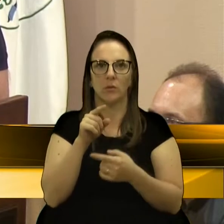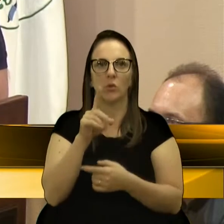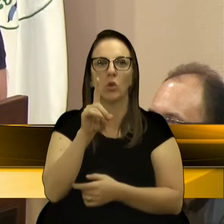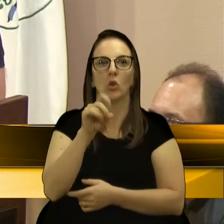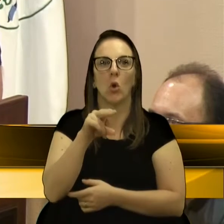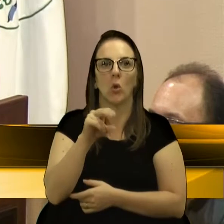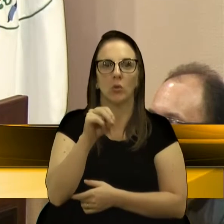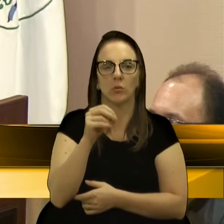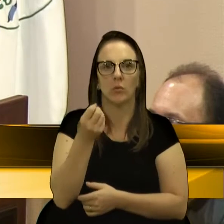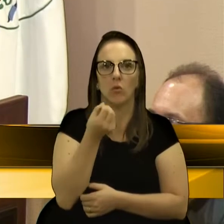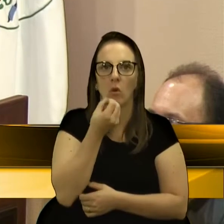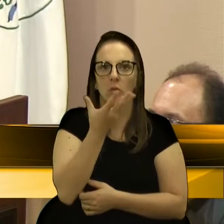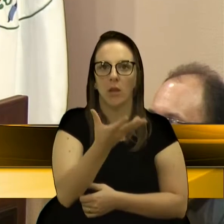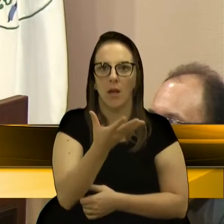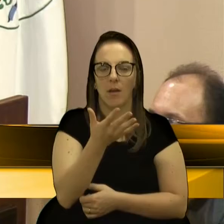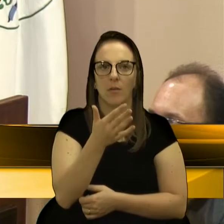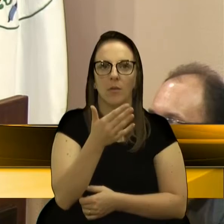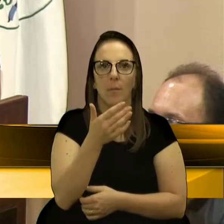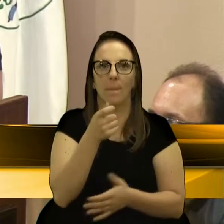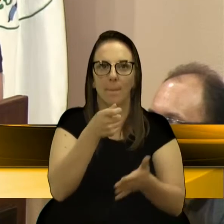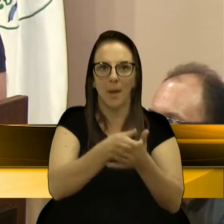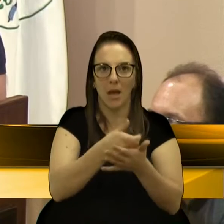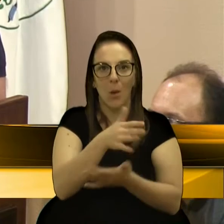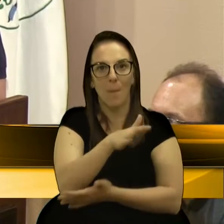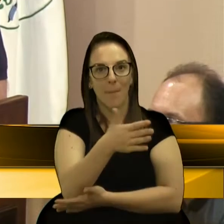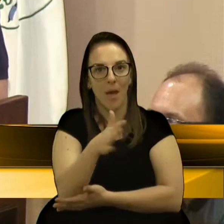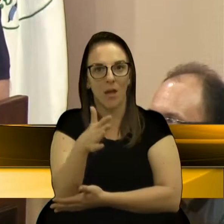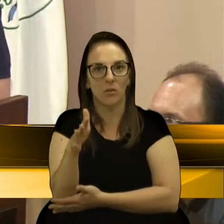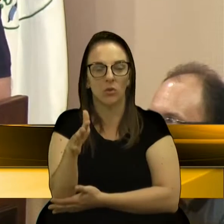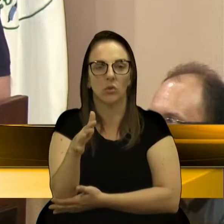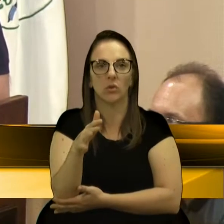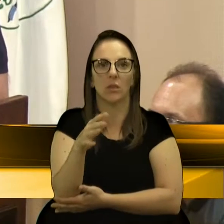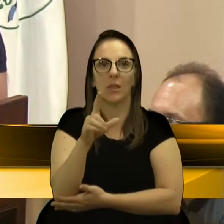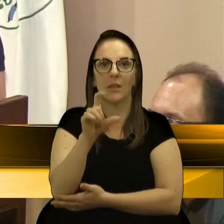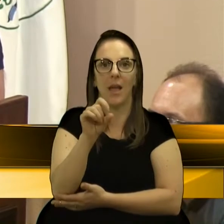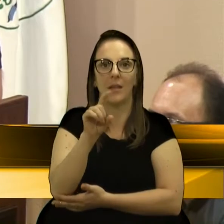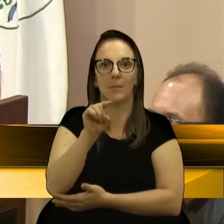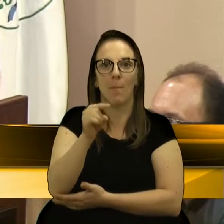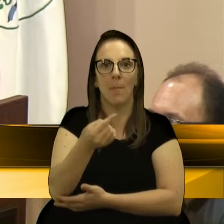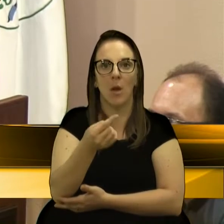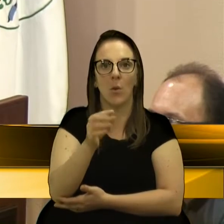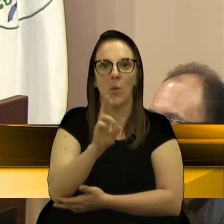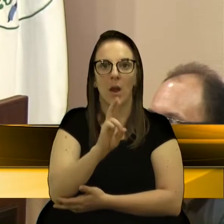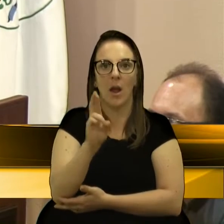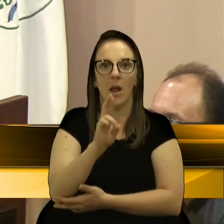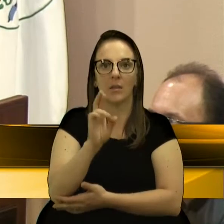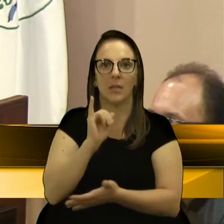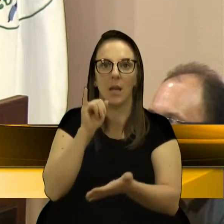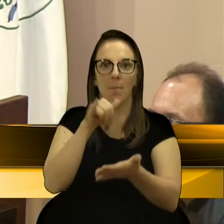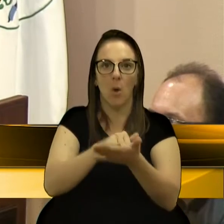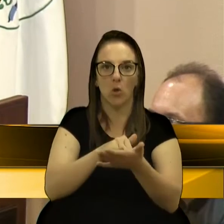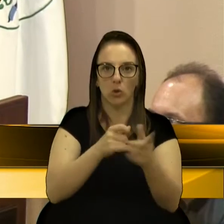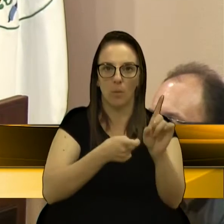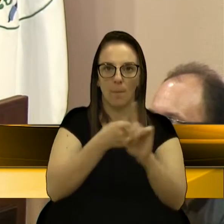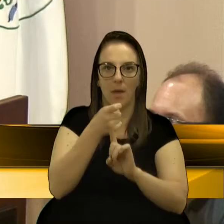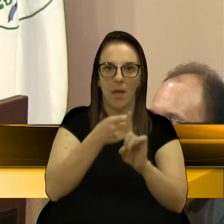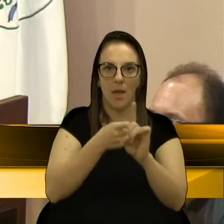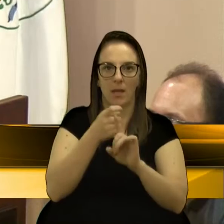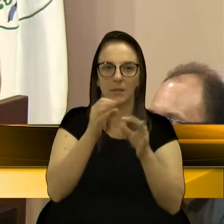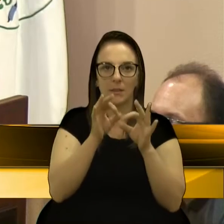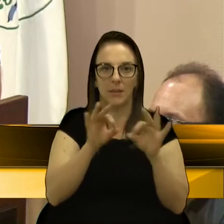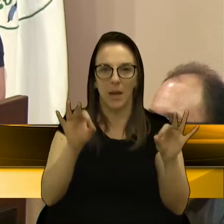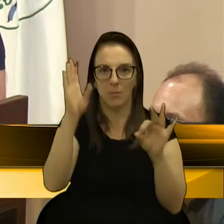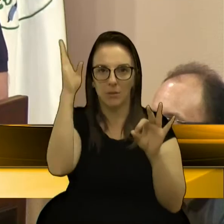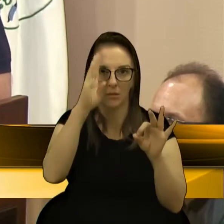confidenciaram que eles pagam, em média, que eu vou passar uma média para vocês, cerca de R$10 mil de impostos mensais, né, como o Simples Nacional,